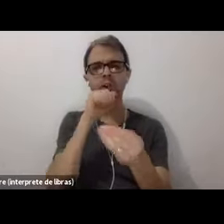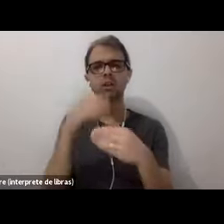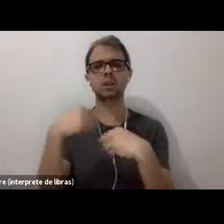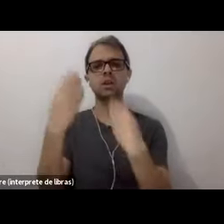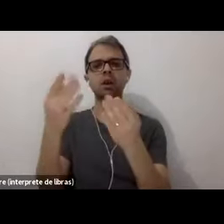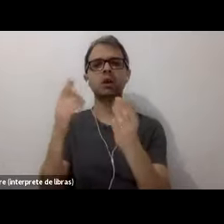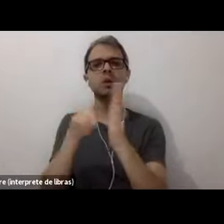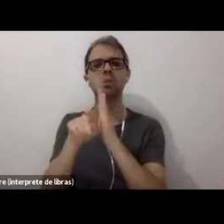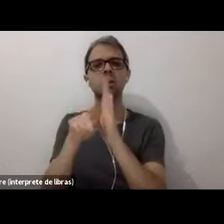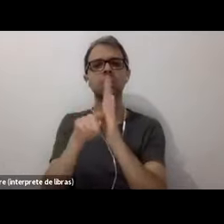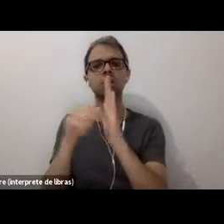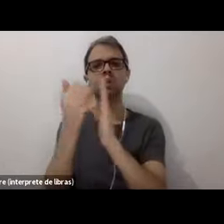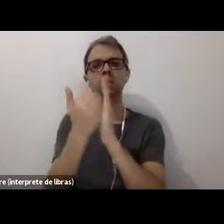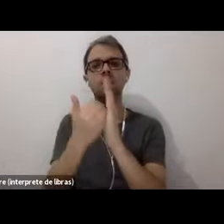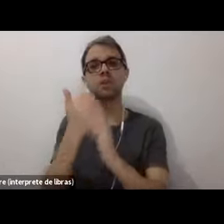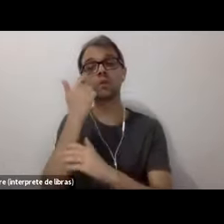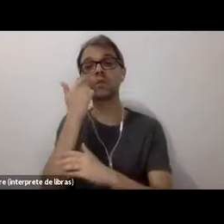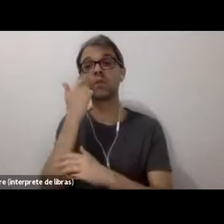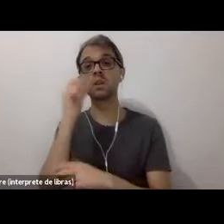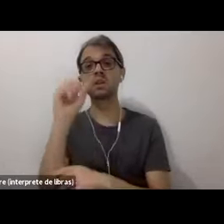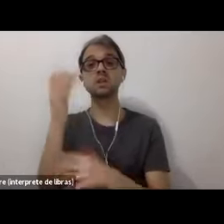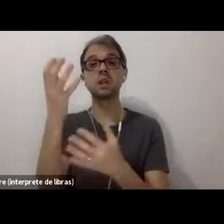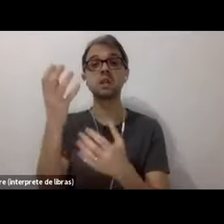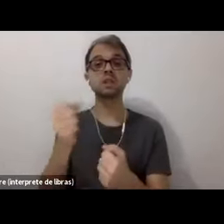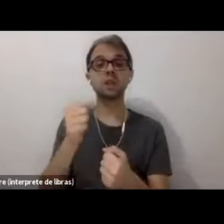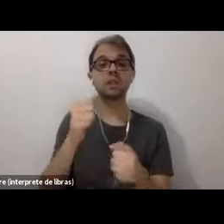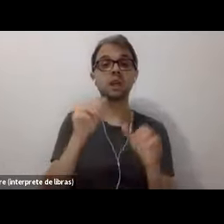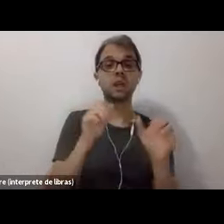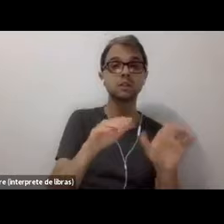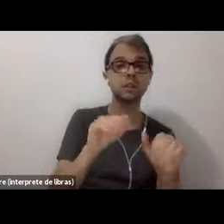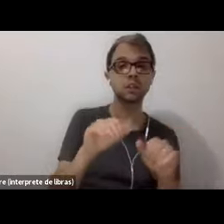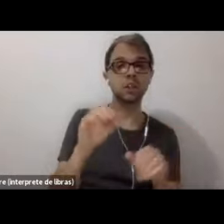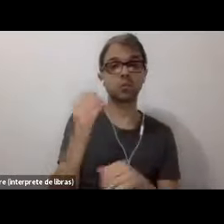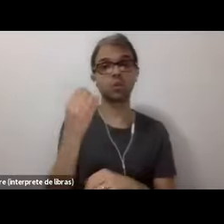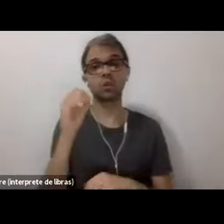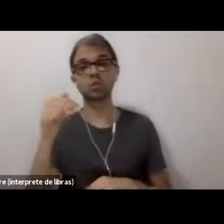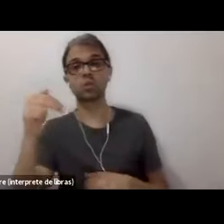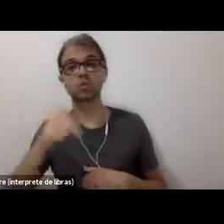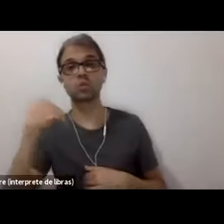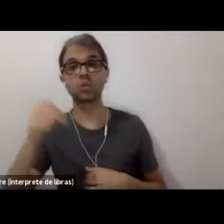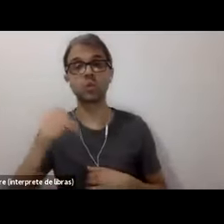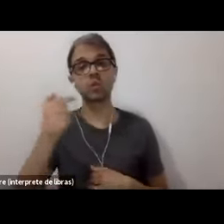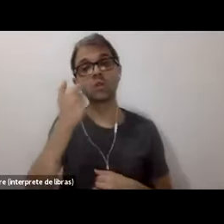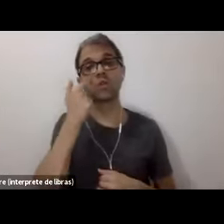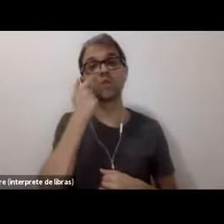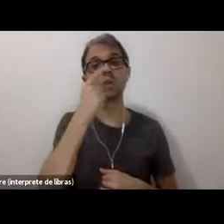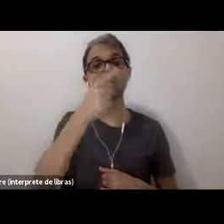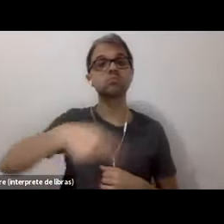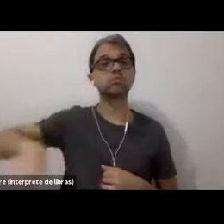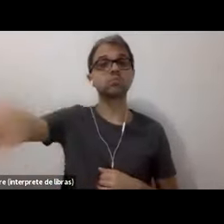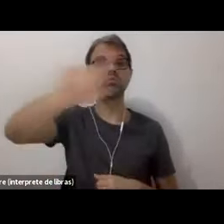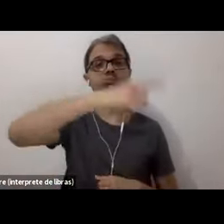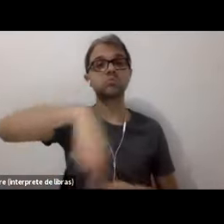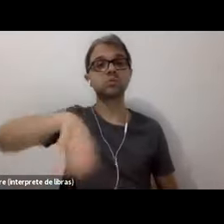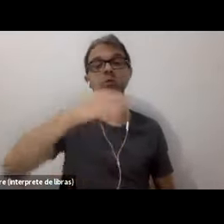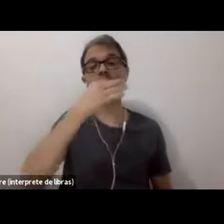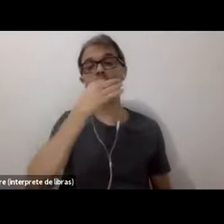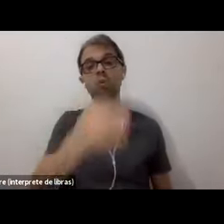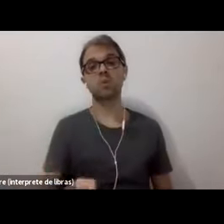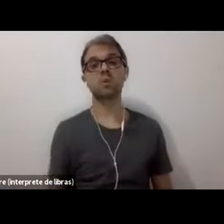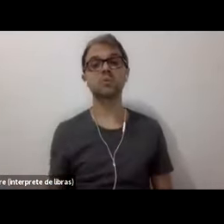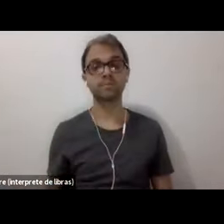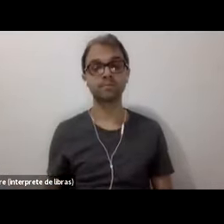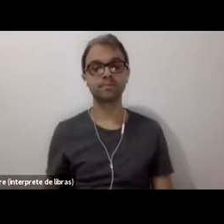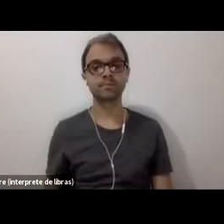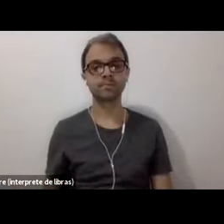no ano que vem, ou se em outubro, ou se em novembro, o que os tranquiliza quanto a isso, né? E aí tem uma sequência, a